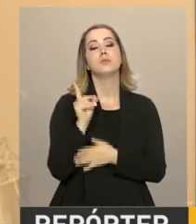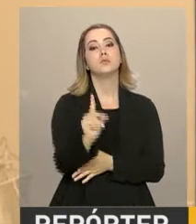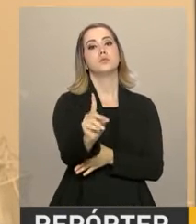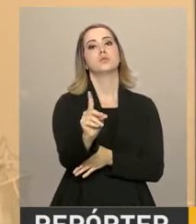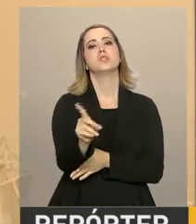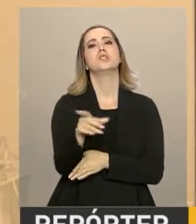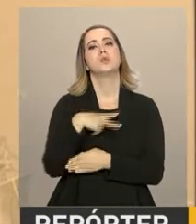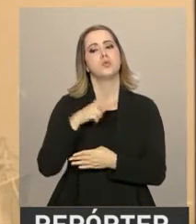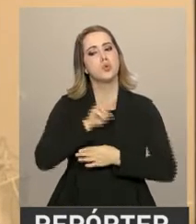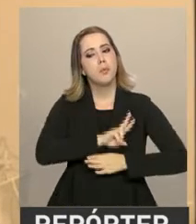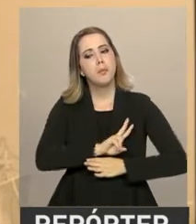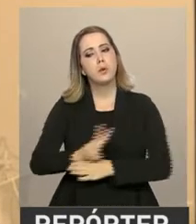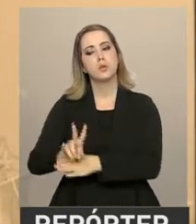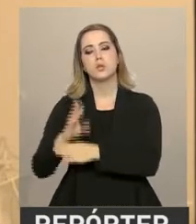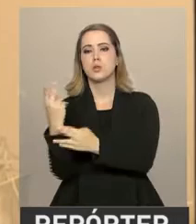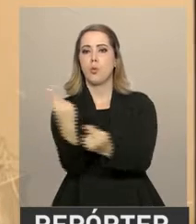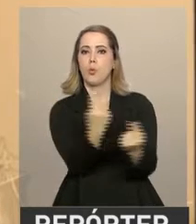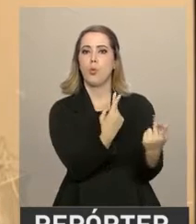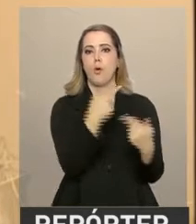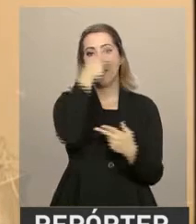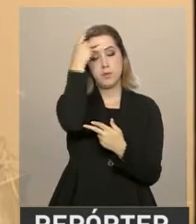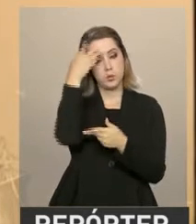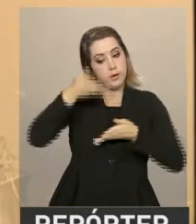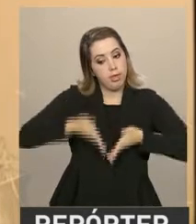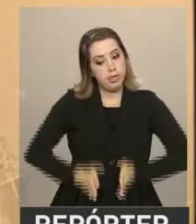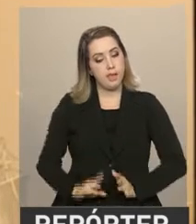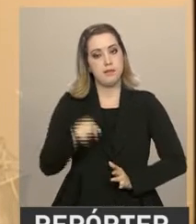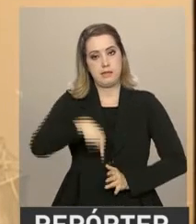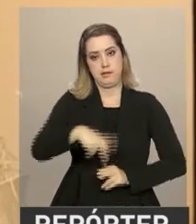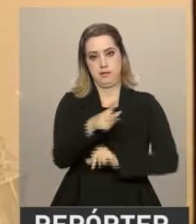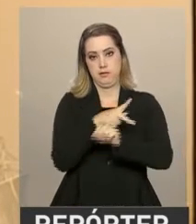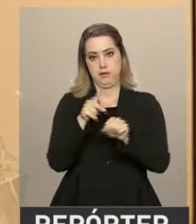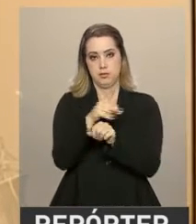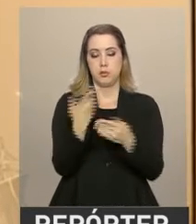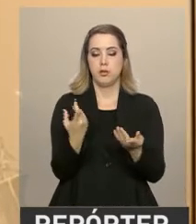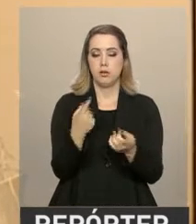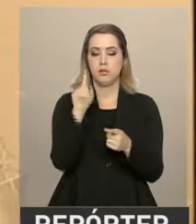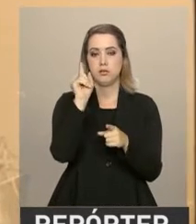e garantias do nacional. Isso é muito importante para que